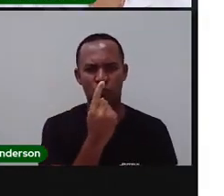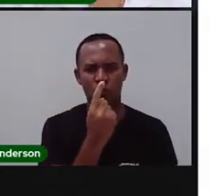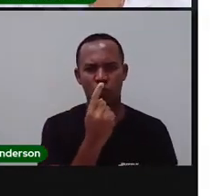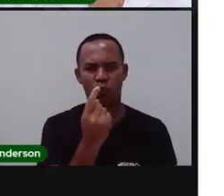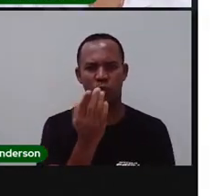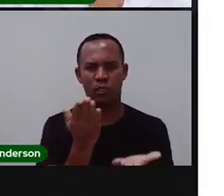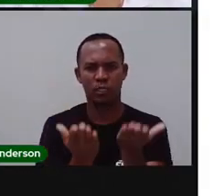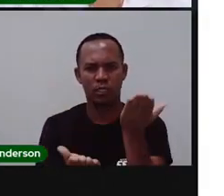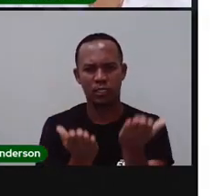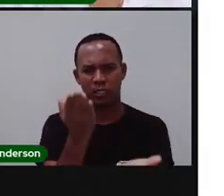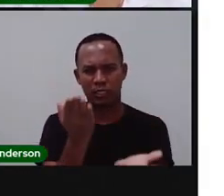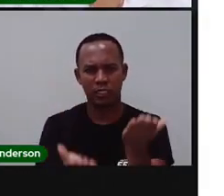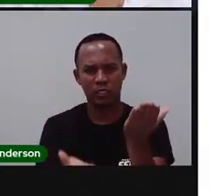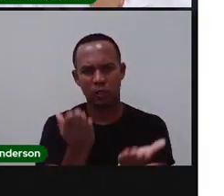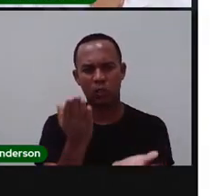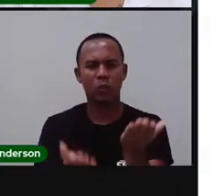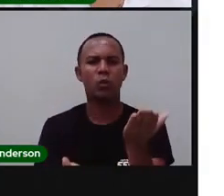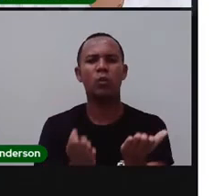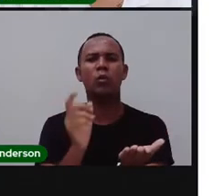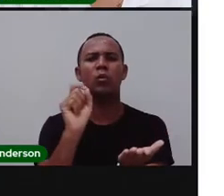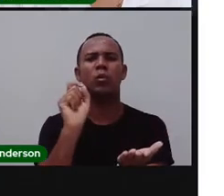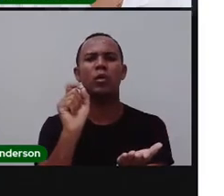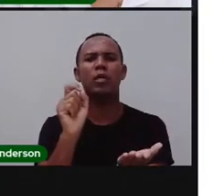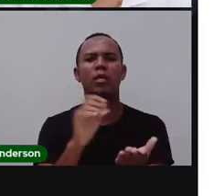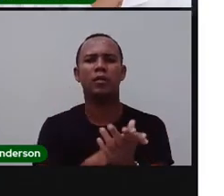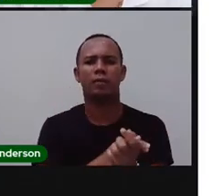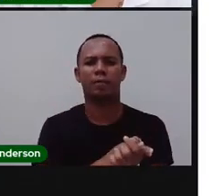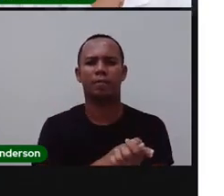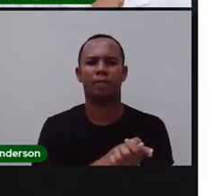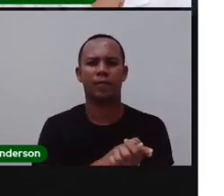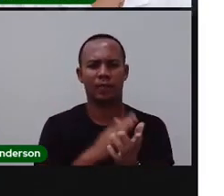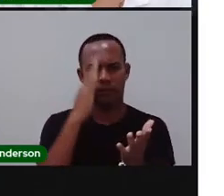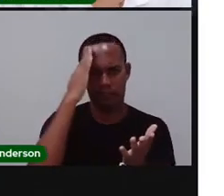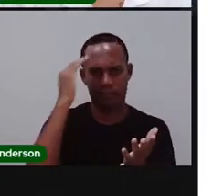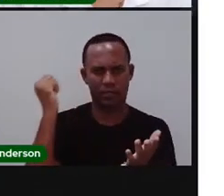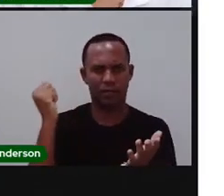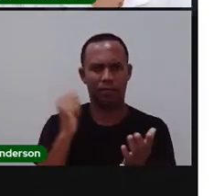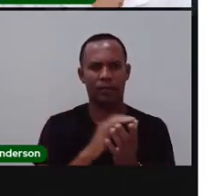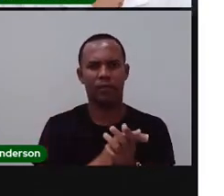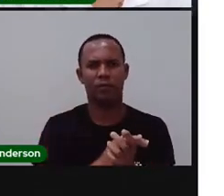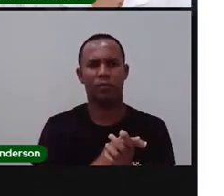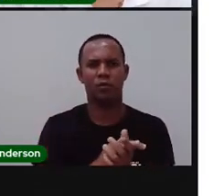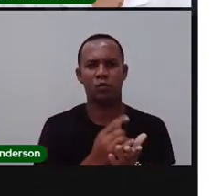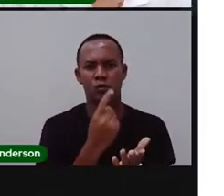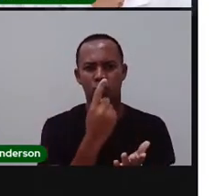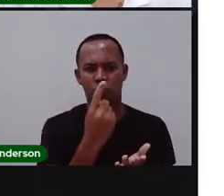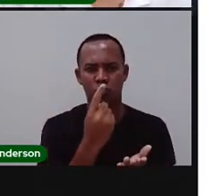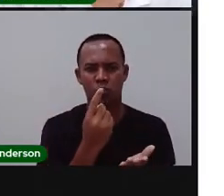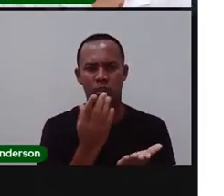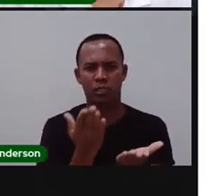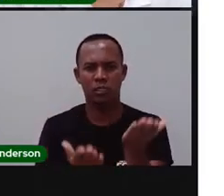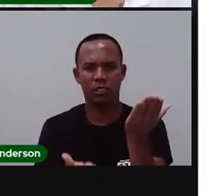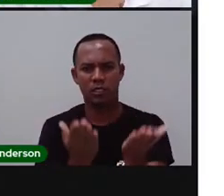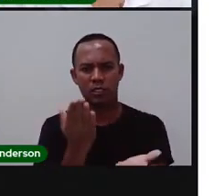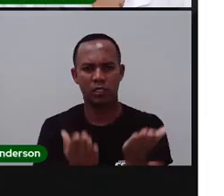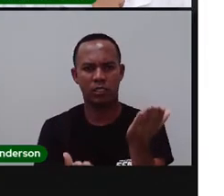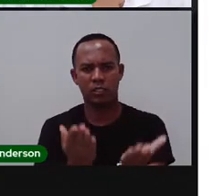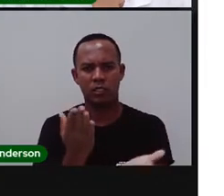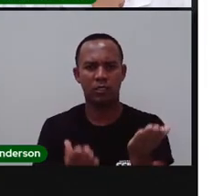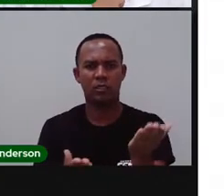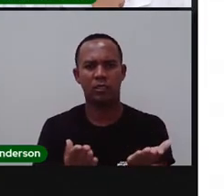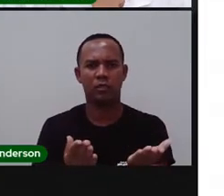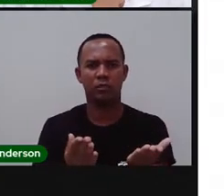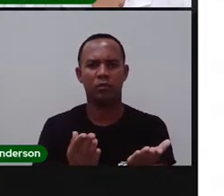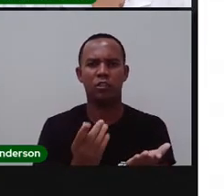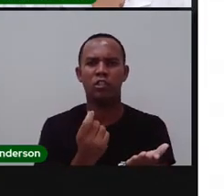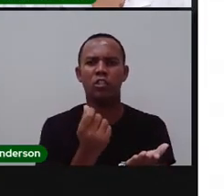falou dessas unidades de medidas utilizadas na feira, né? Sabendo que quilograma de maçã é